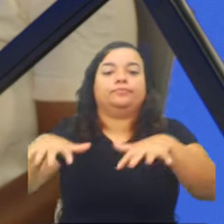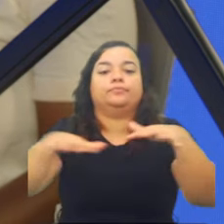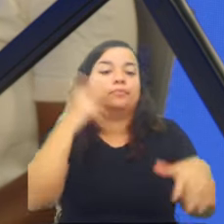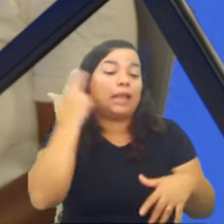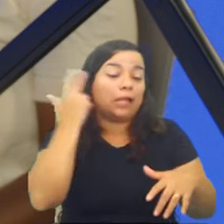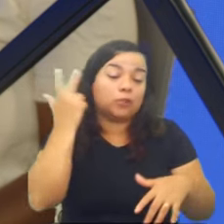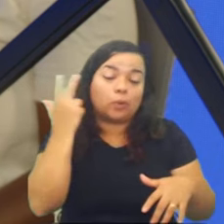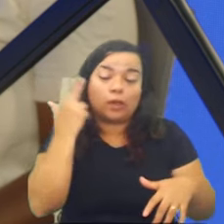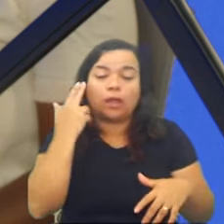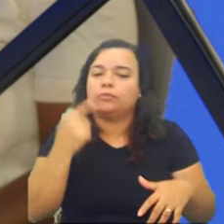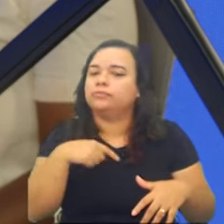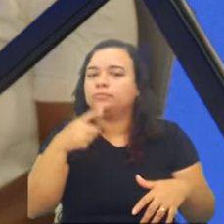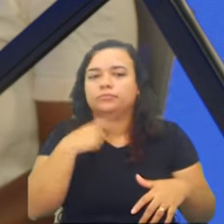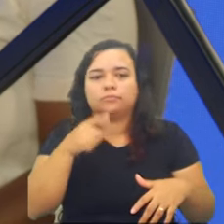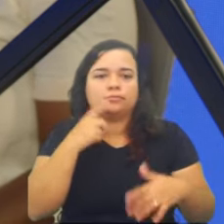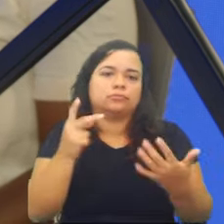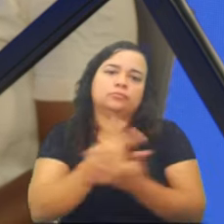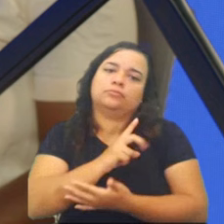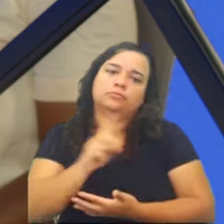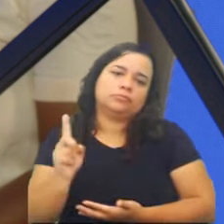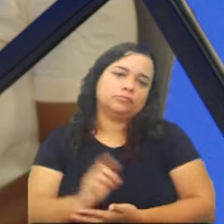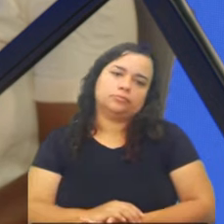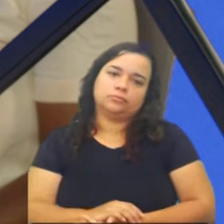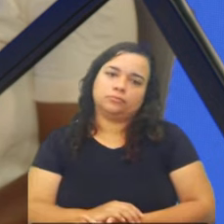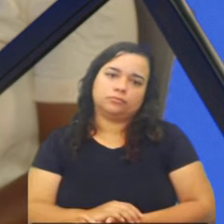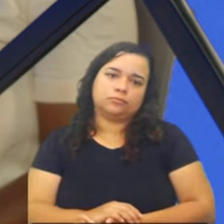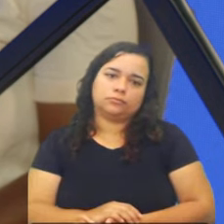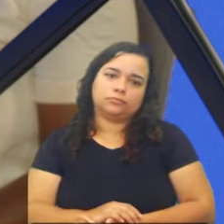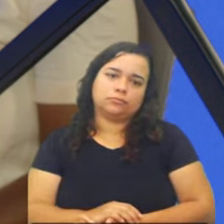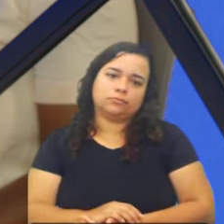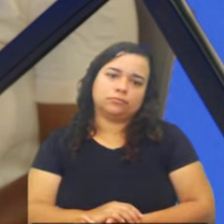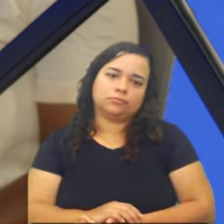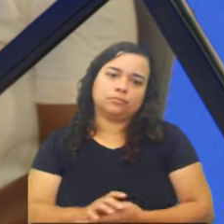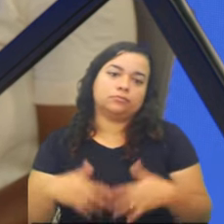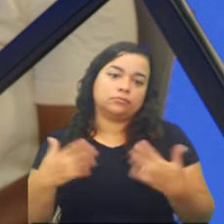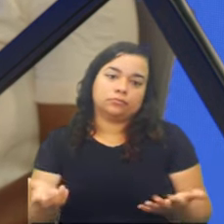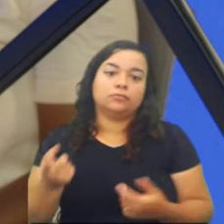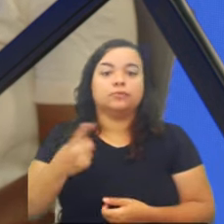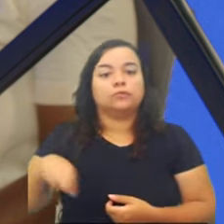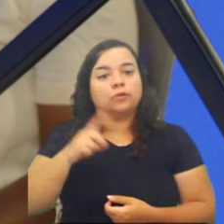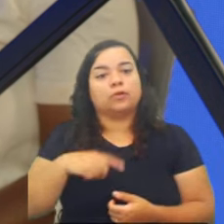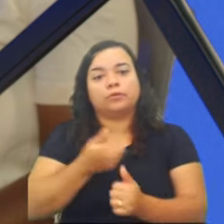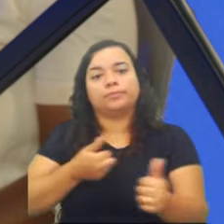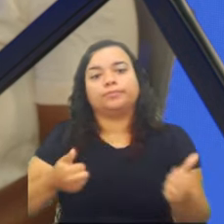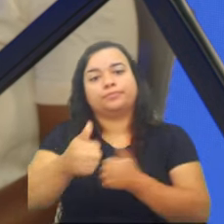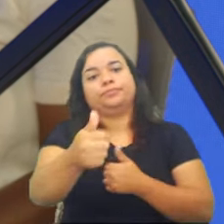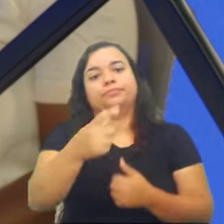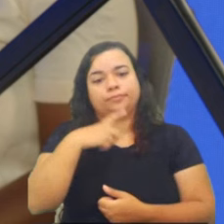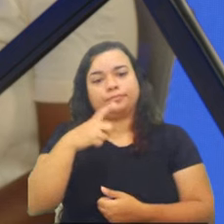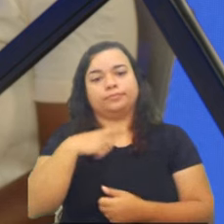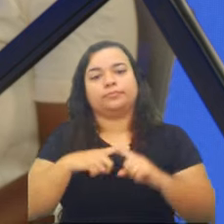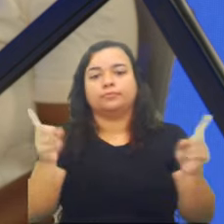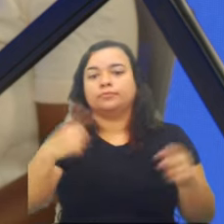orgânico e natural isso não iria acontecer então assim né E infelizmente ou felizmente a gente tá sendo